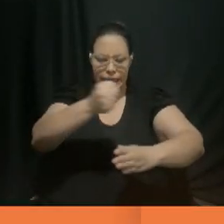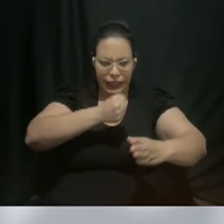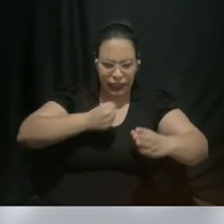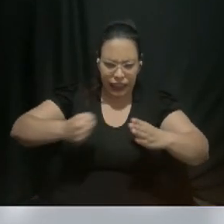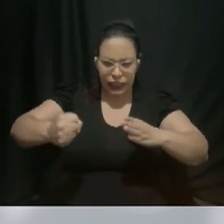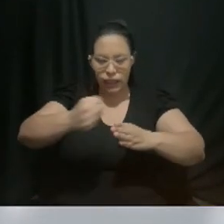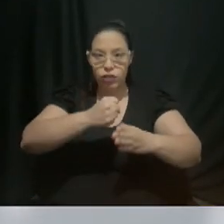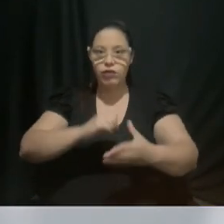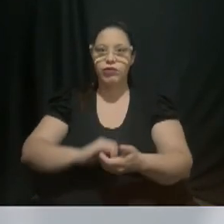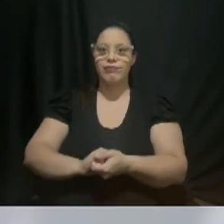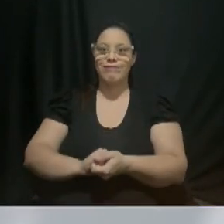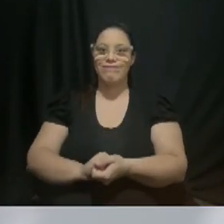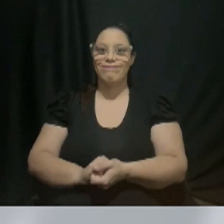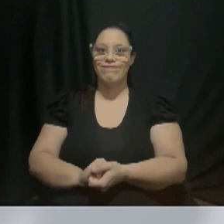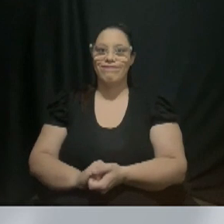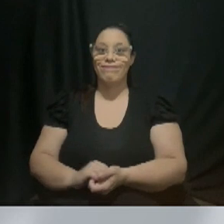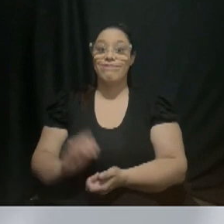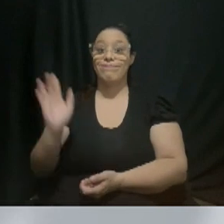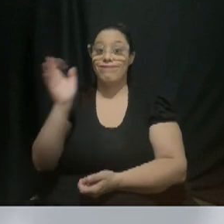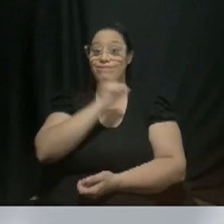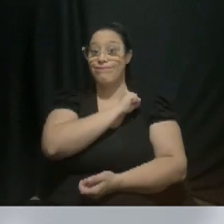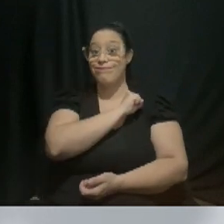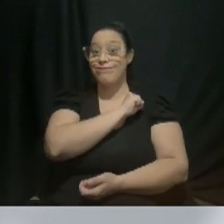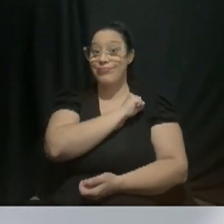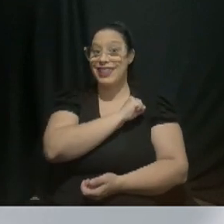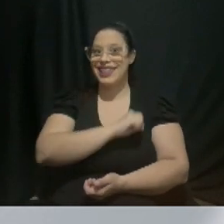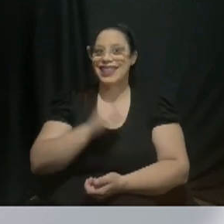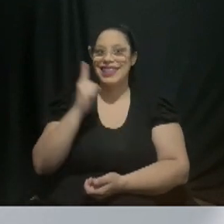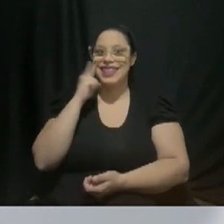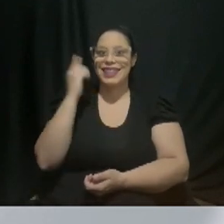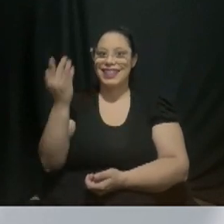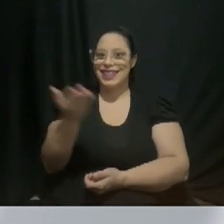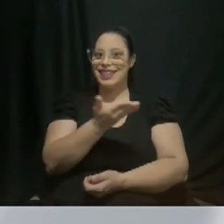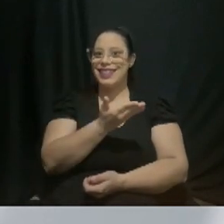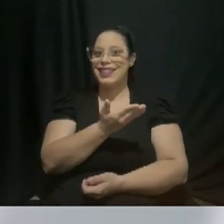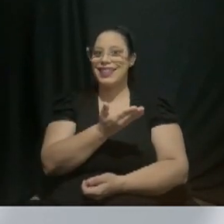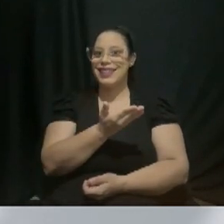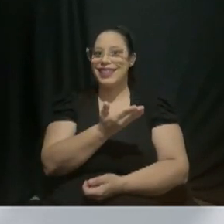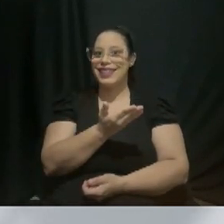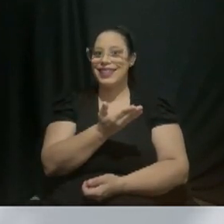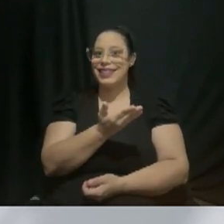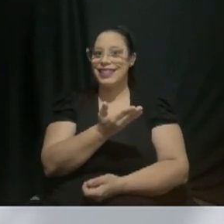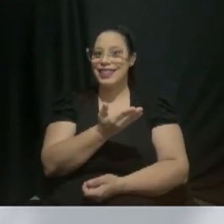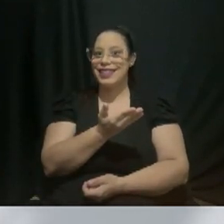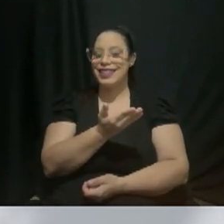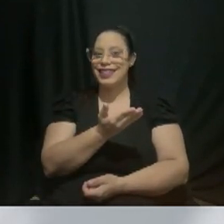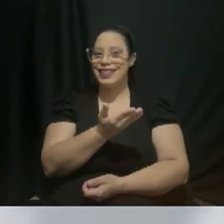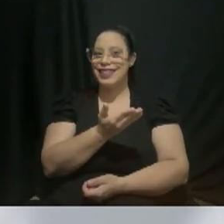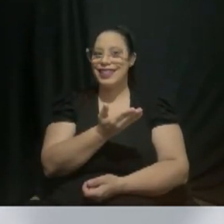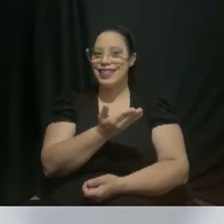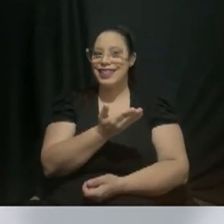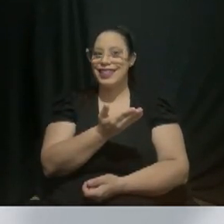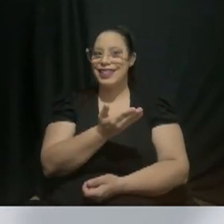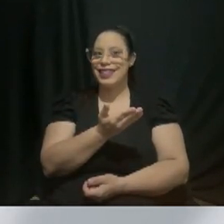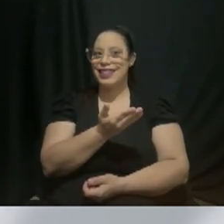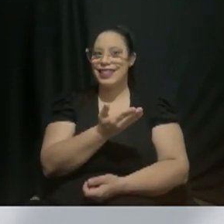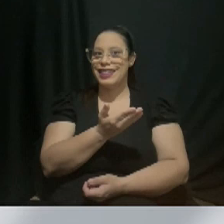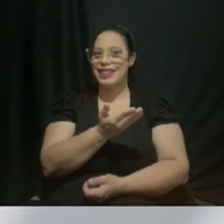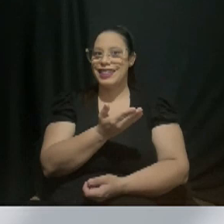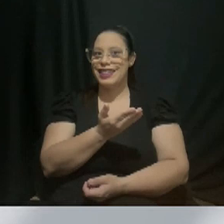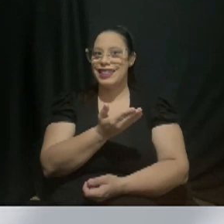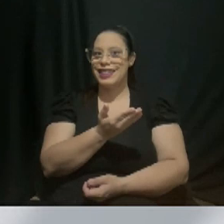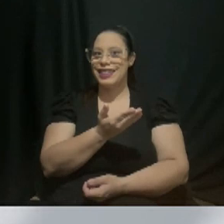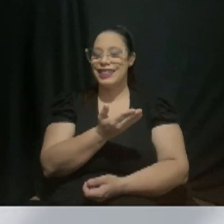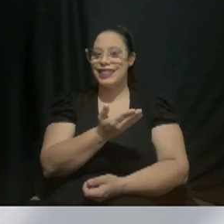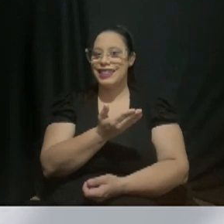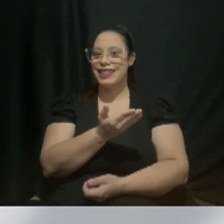O auxiliar de cozinha é o profissional da gastronomia responsável pelas etapas iniciais da preparação dos